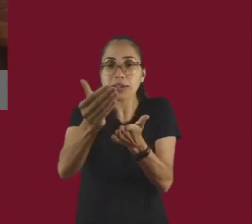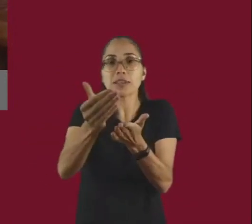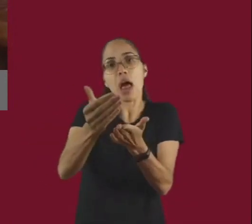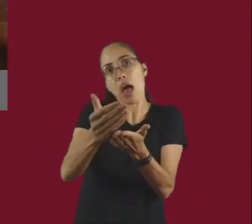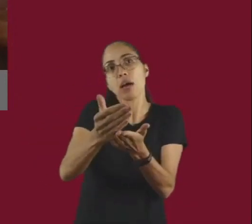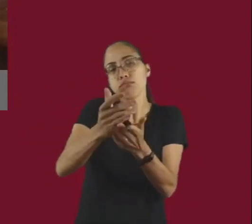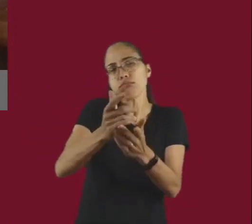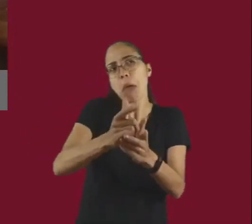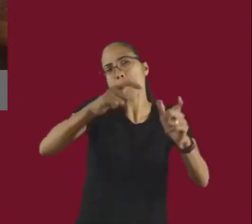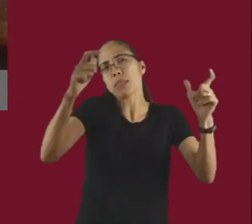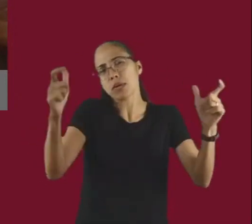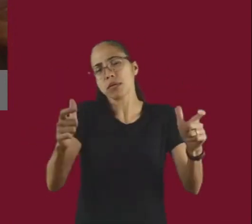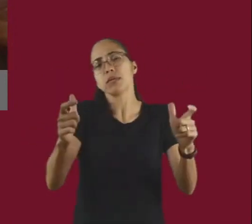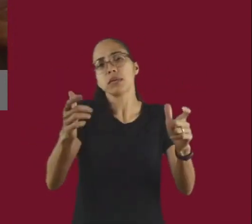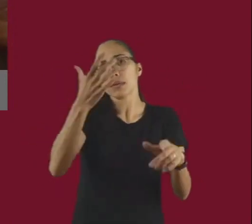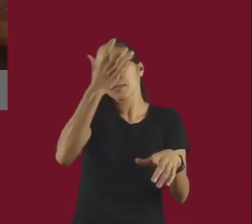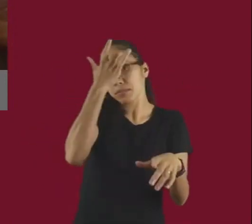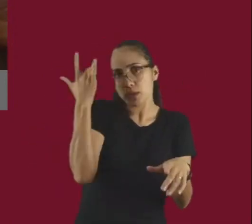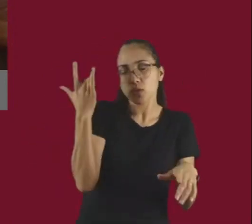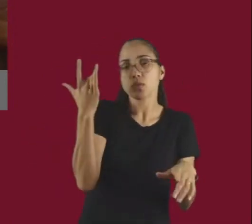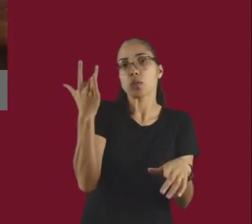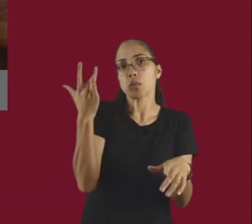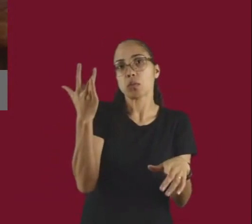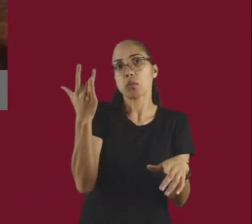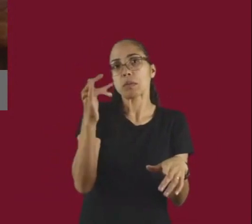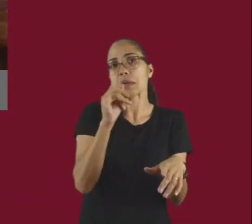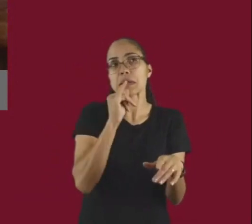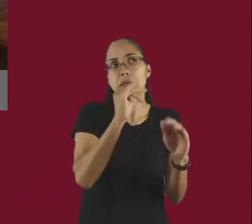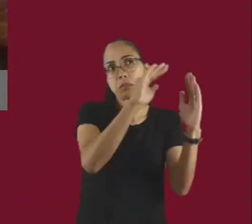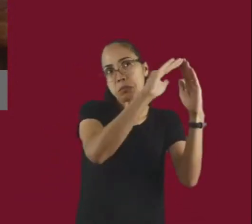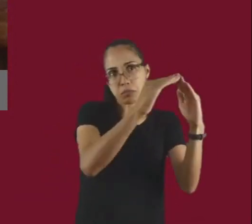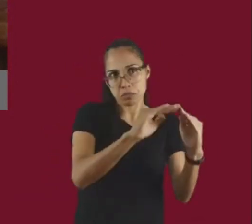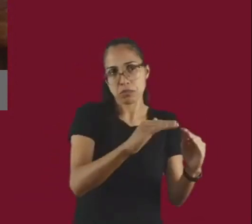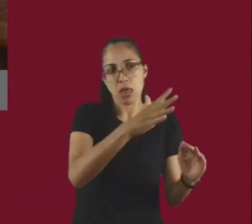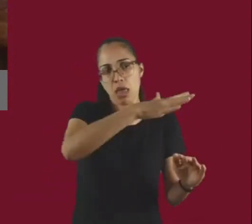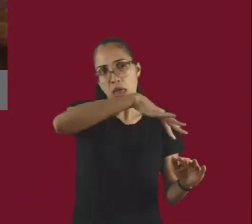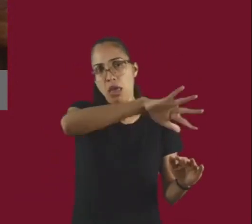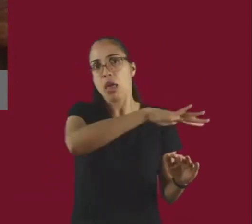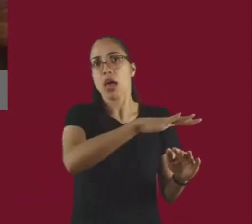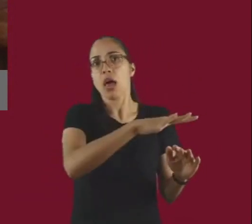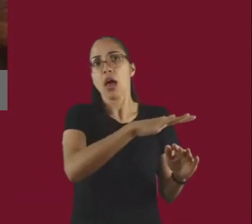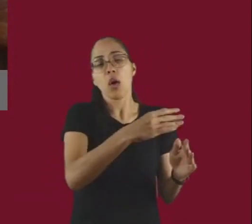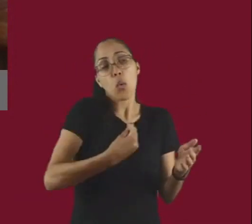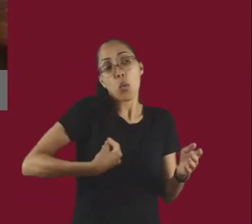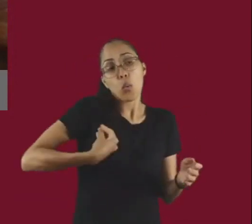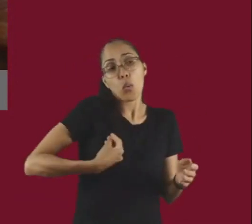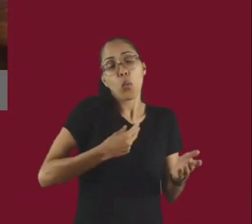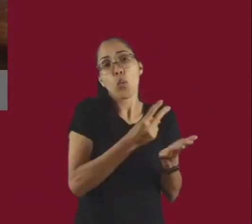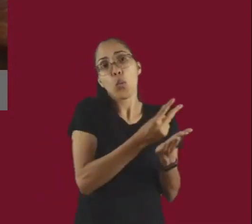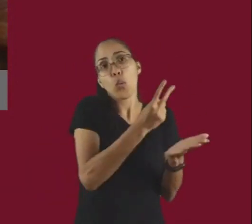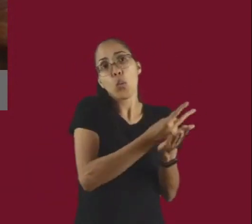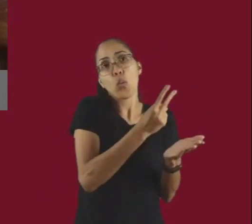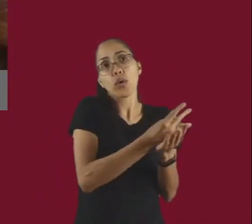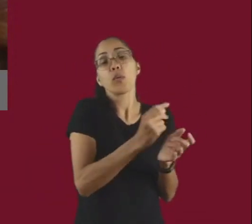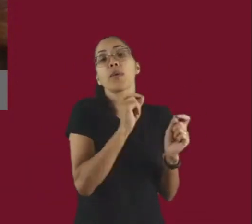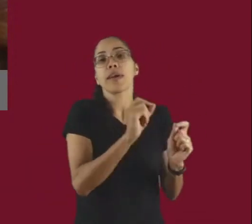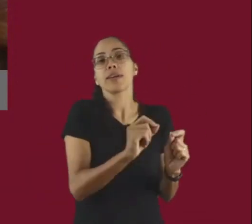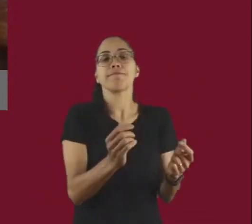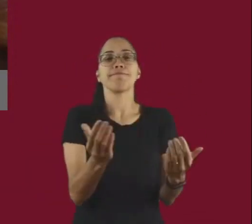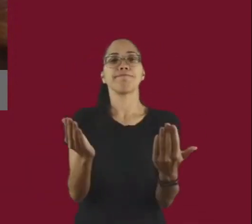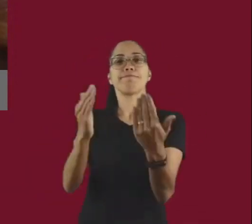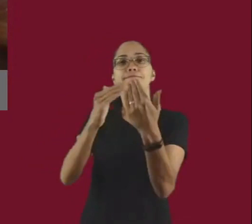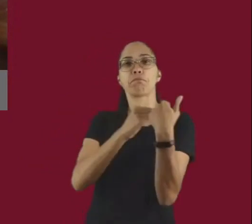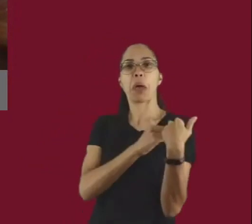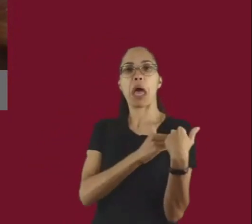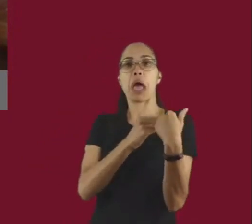significativa das pessoas, no que se chama periferias, continuava vivendo um sistema de opressão, né, com a